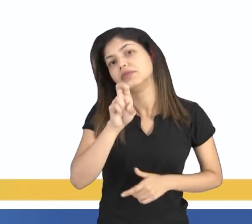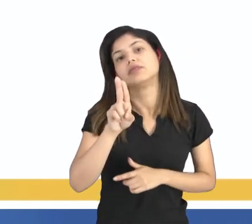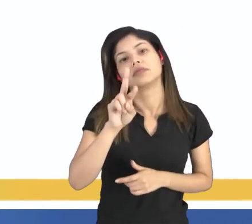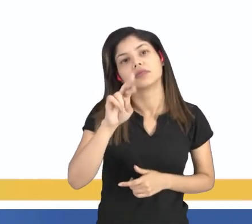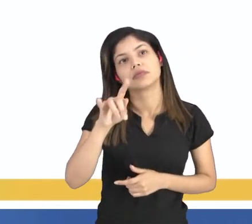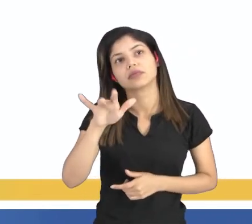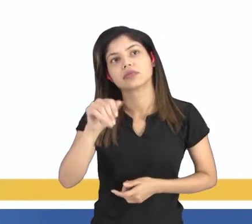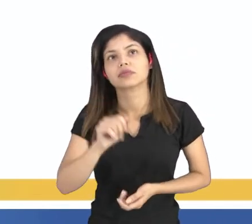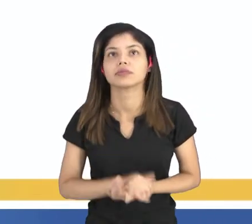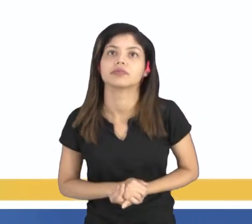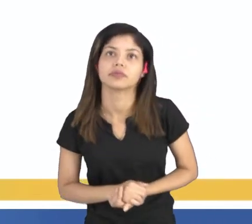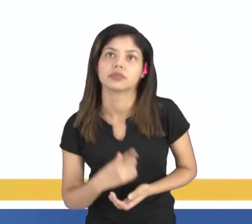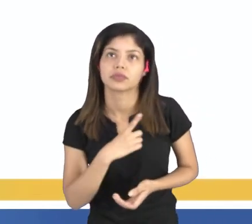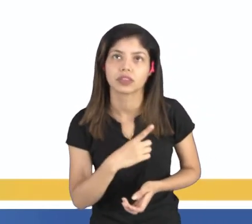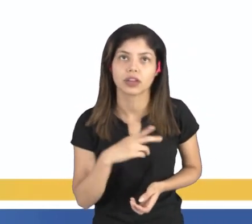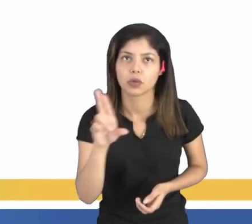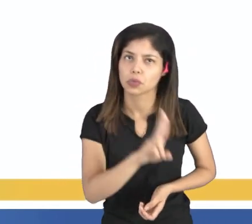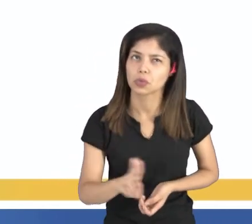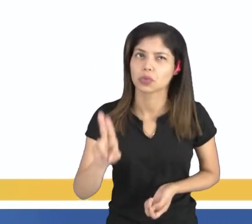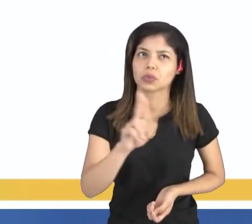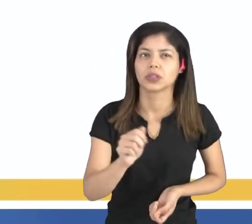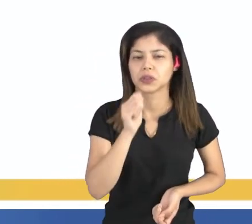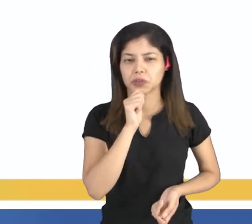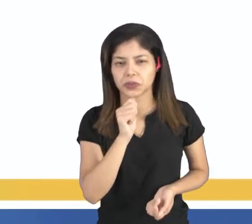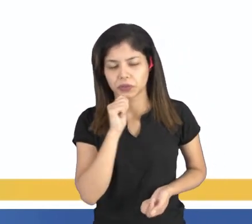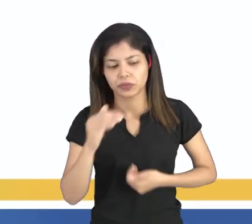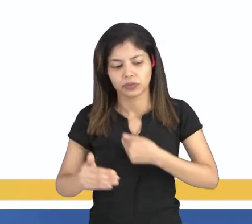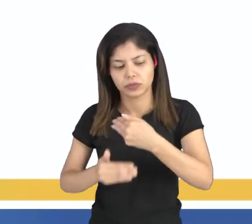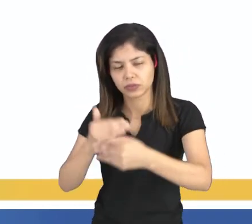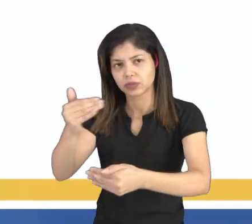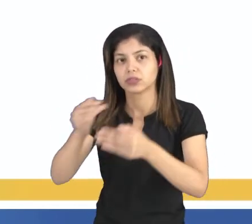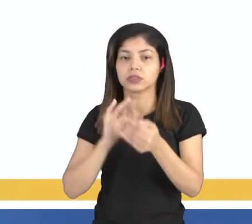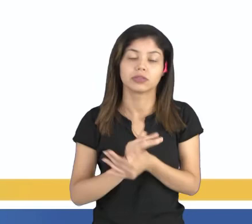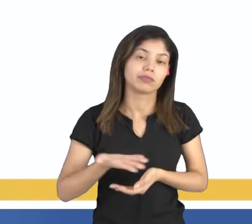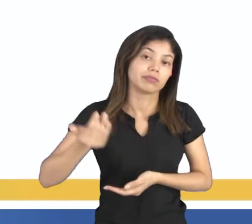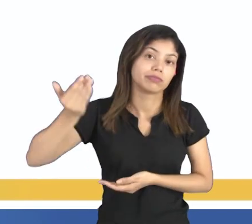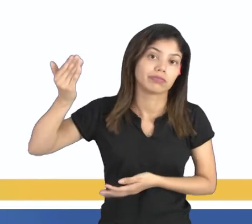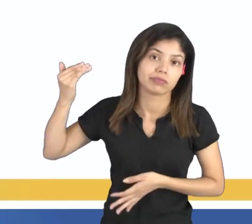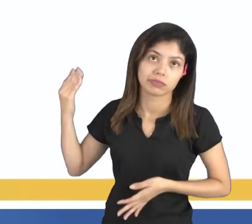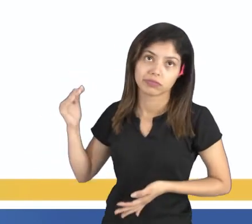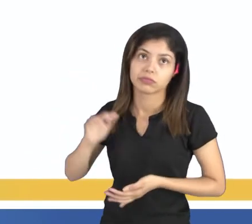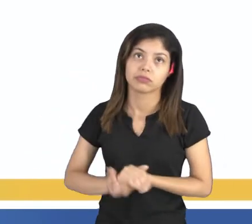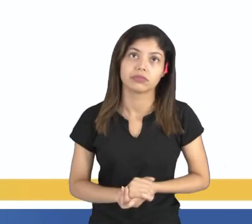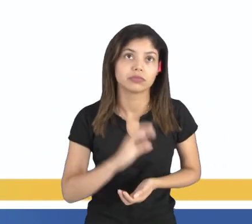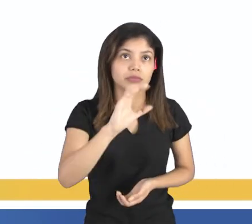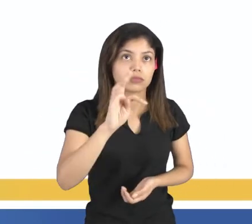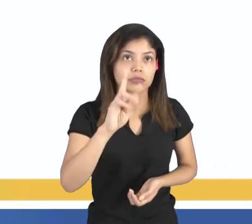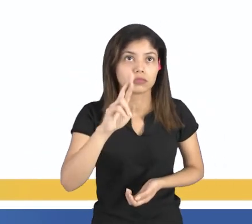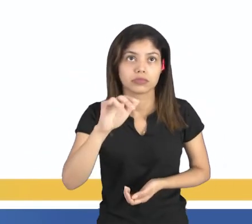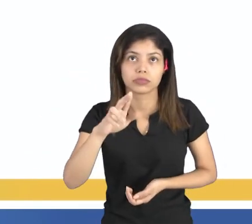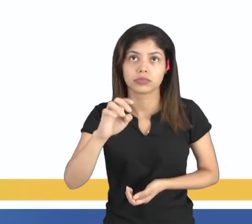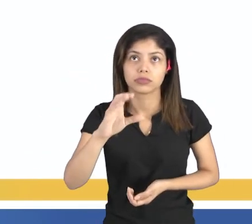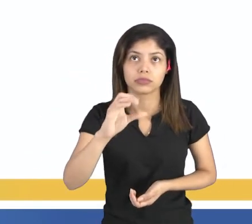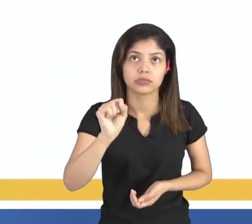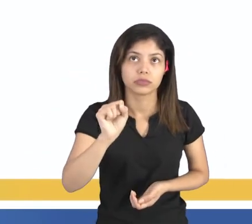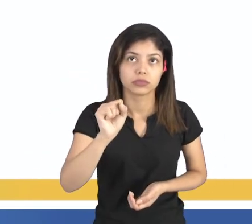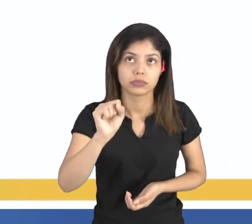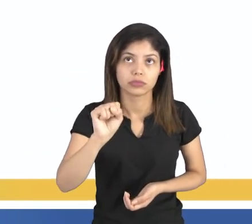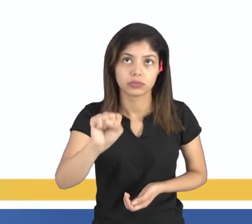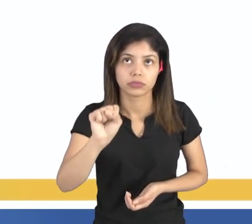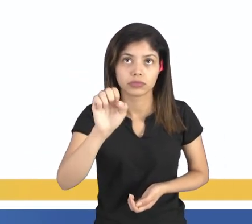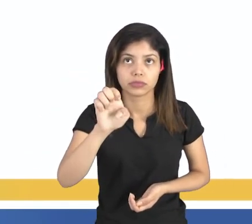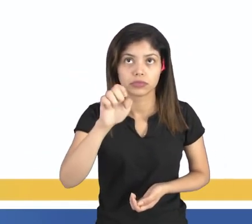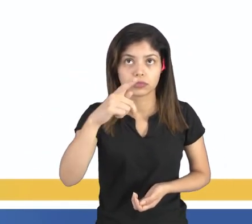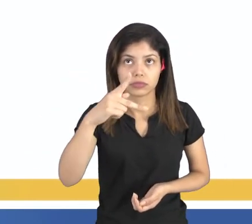onde ainda usa latrina, usa aquele processo ainda bastante antigo, os tanques sépticos. O mesmo se aplica